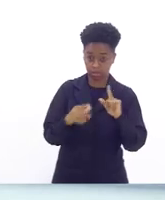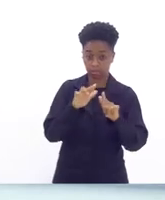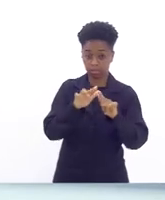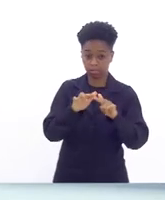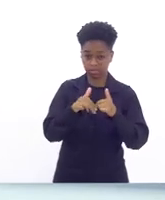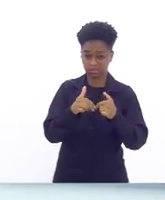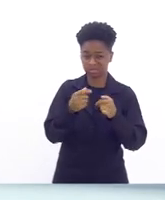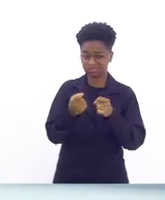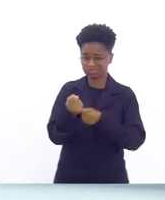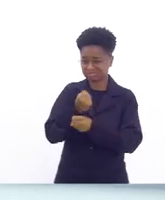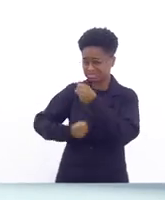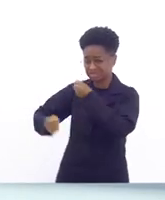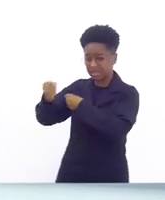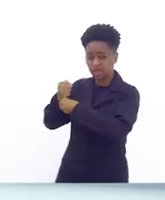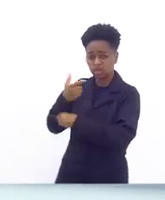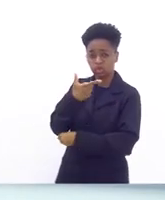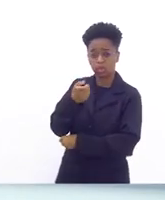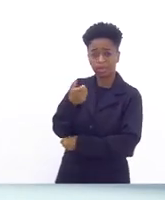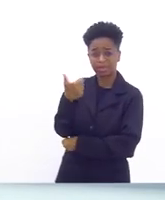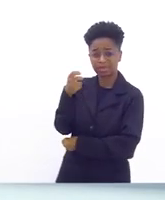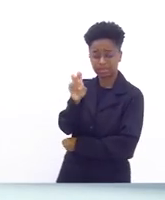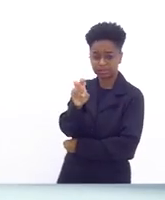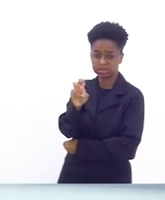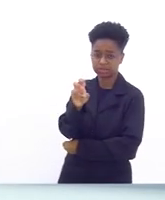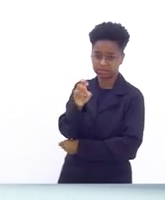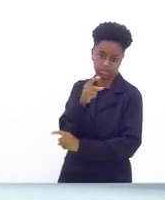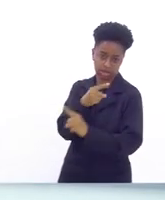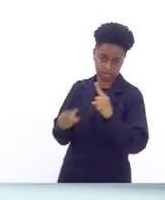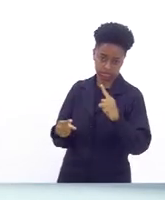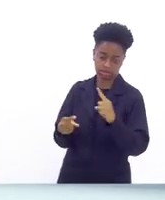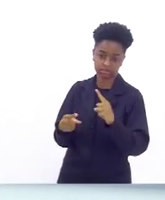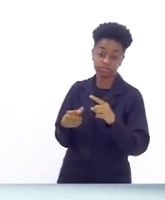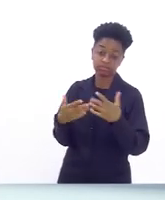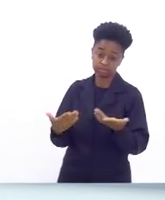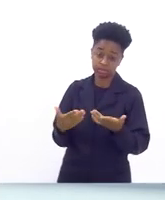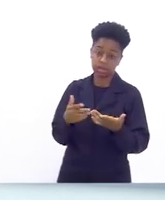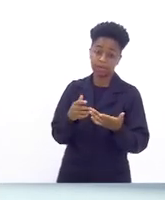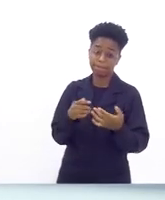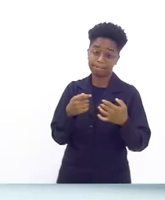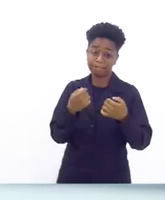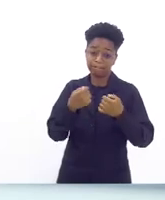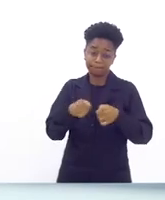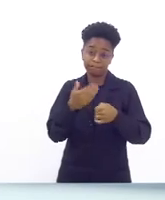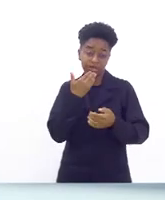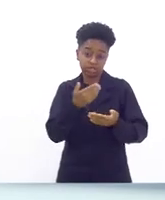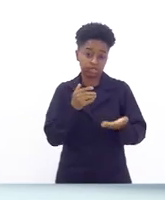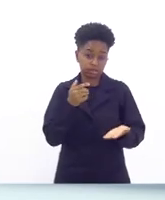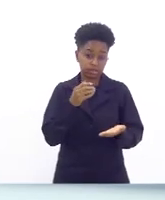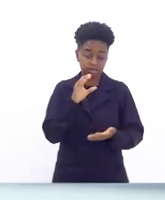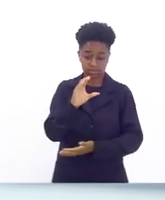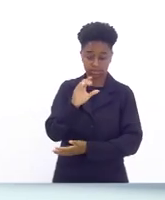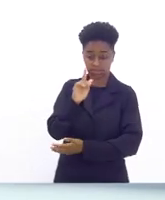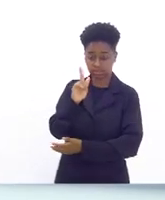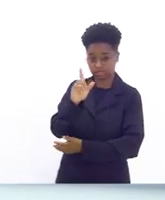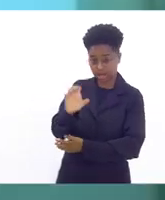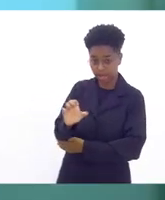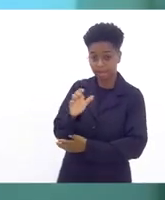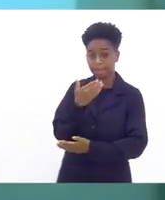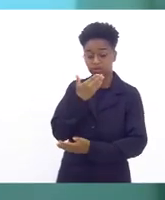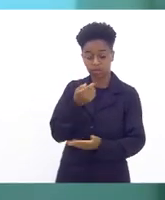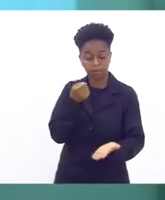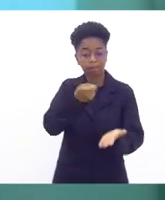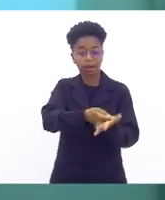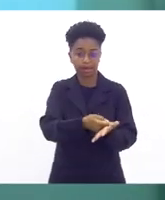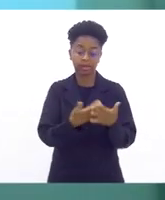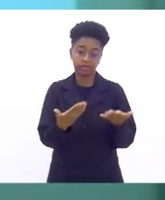2015 e que a CG cobrou esse acerto fizemos mas a execução efetiva foi